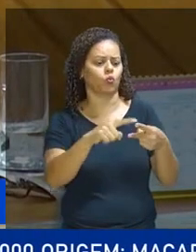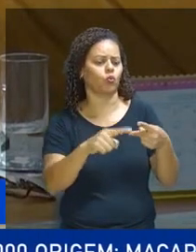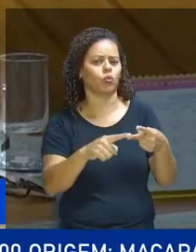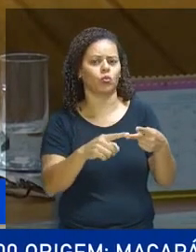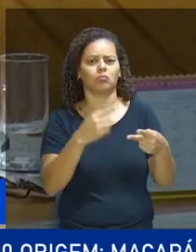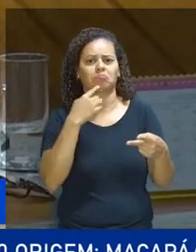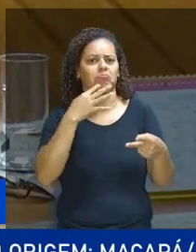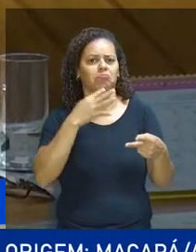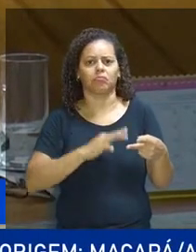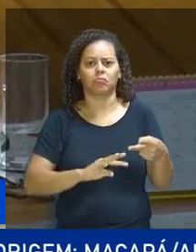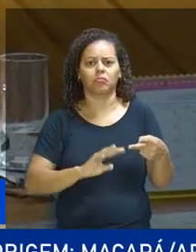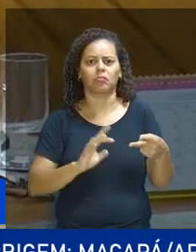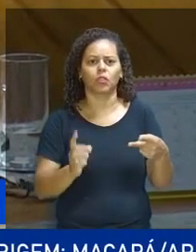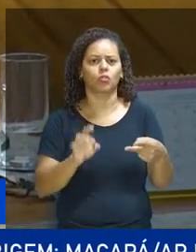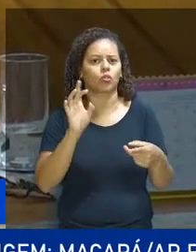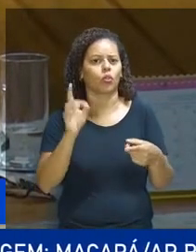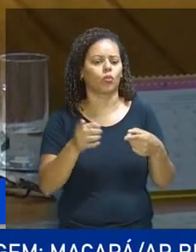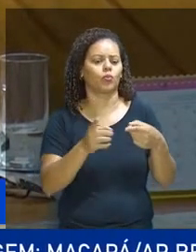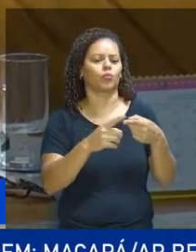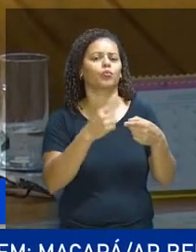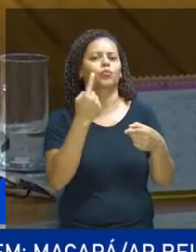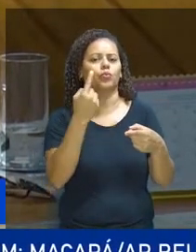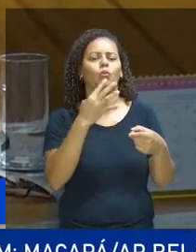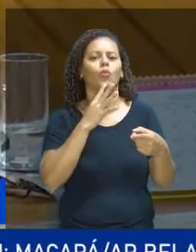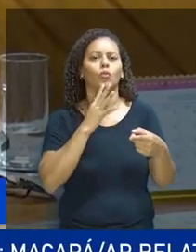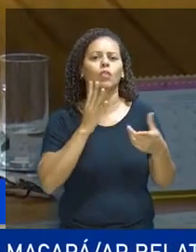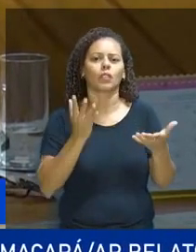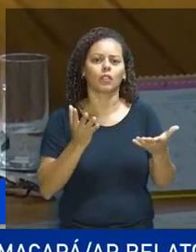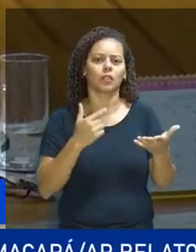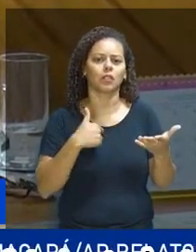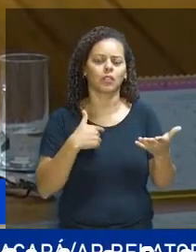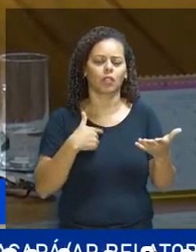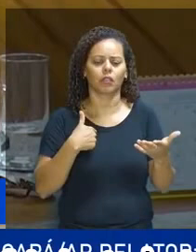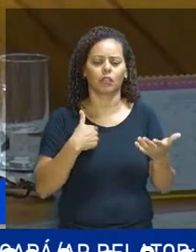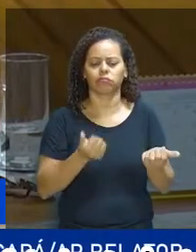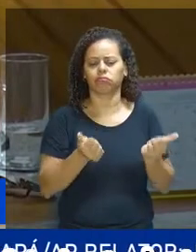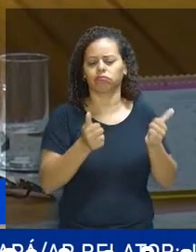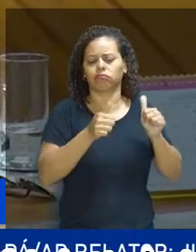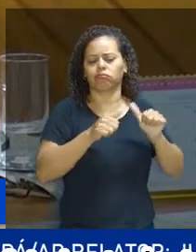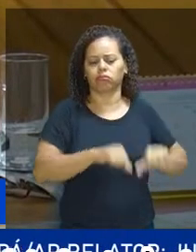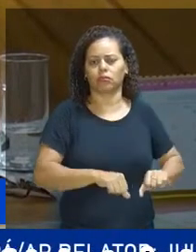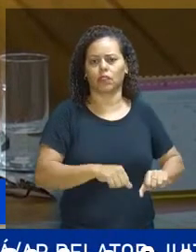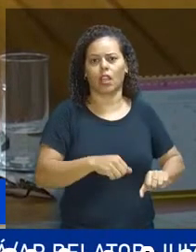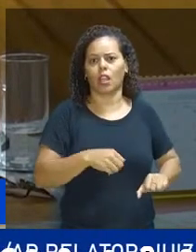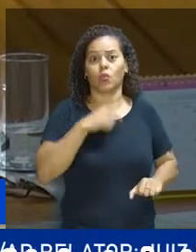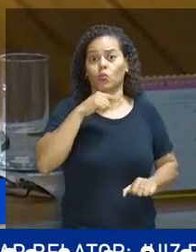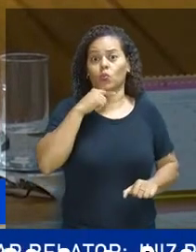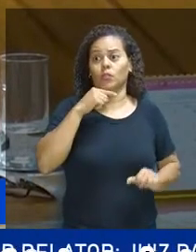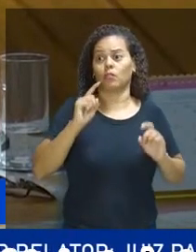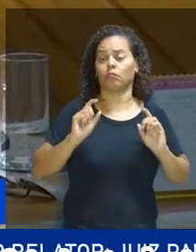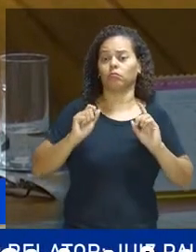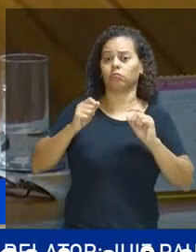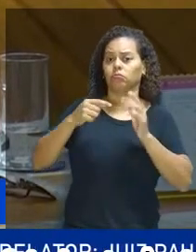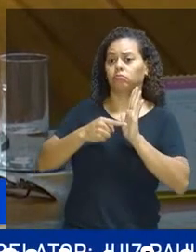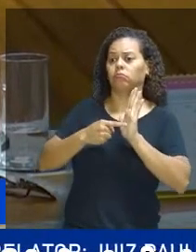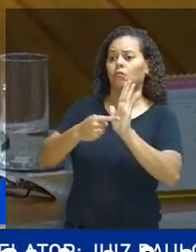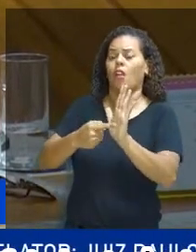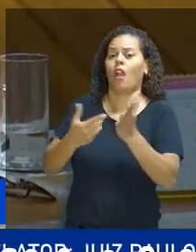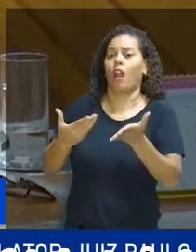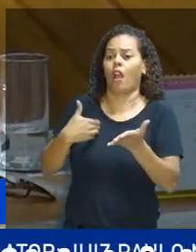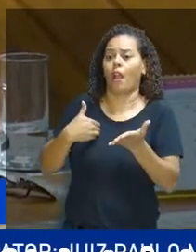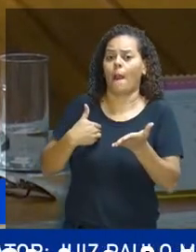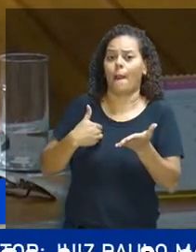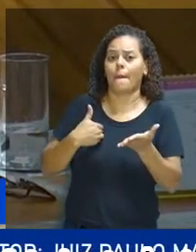um vício insanável, que teria causado prejuízo, porque ele não pôde se manifestar sobre o segundo parecer, que não